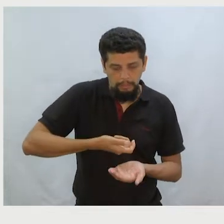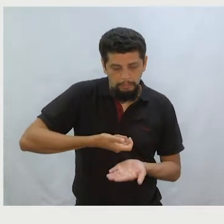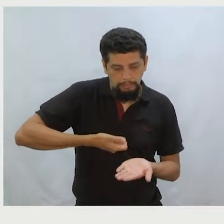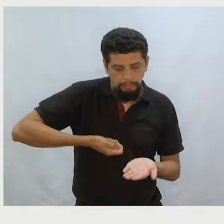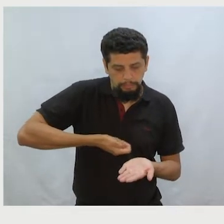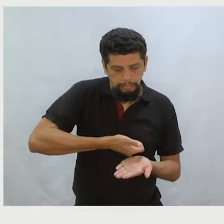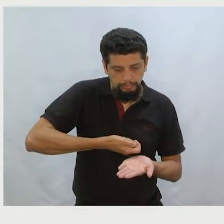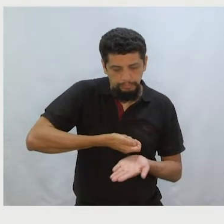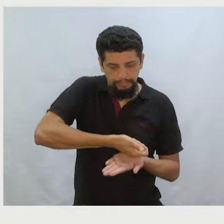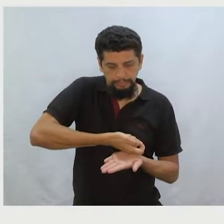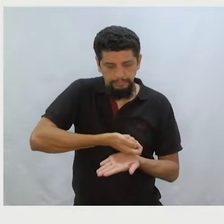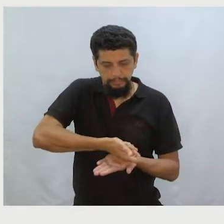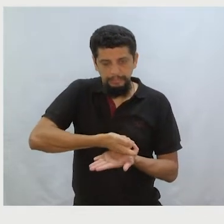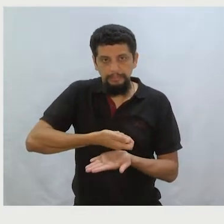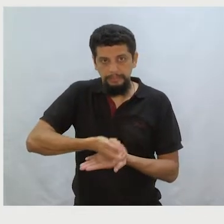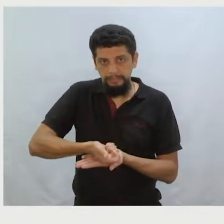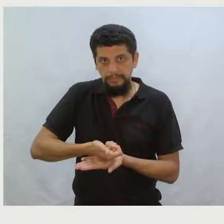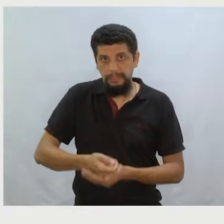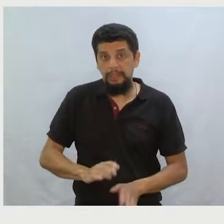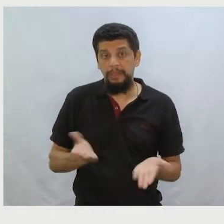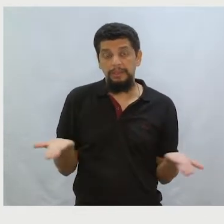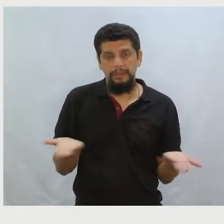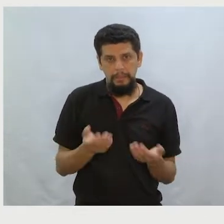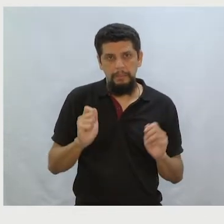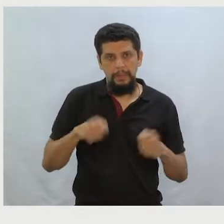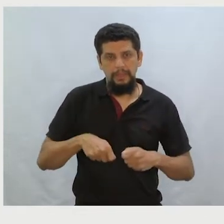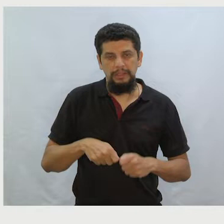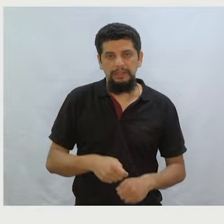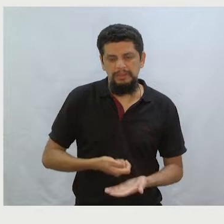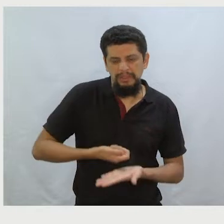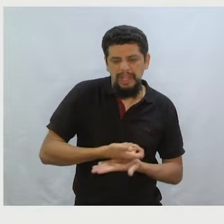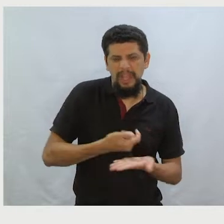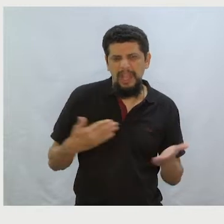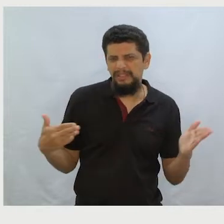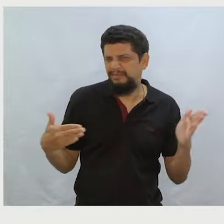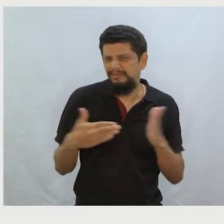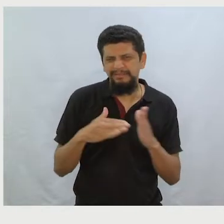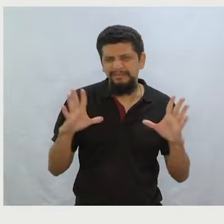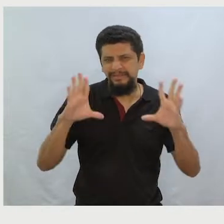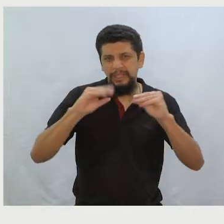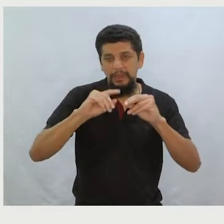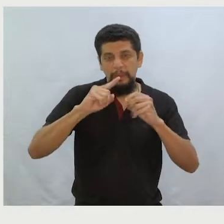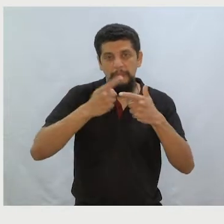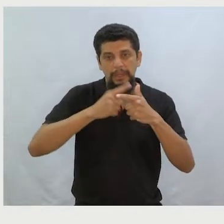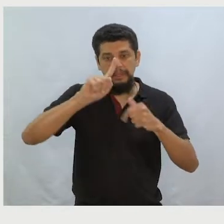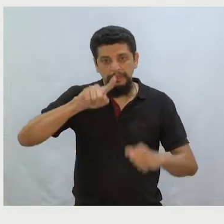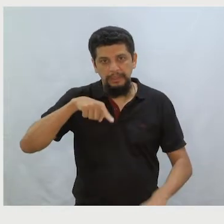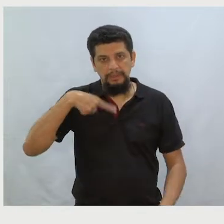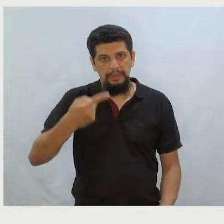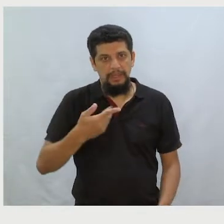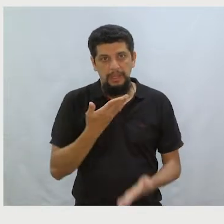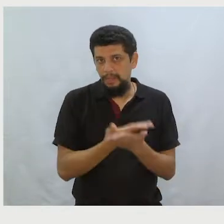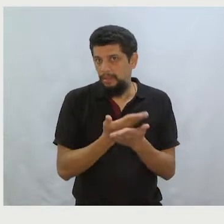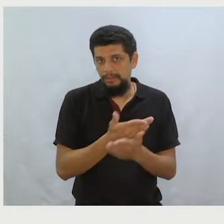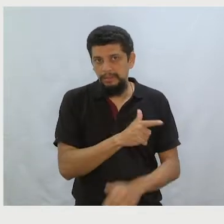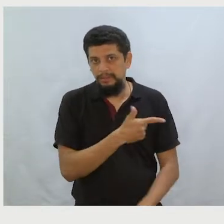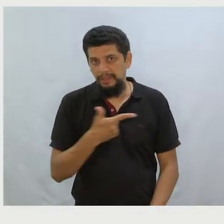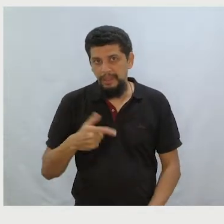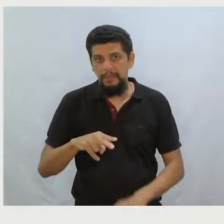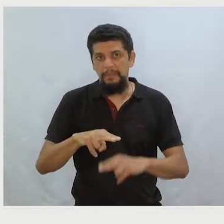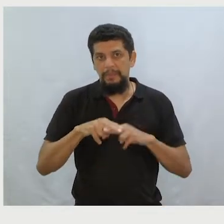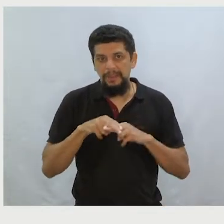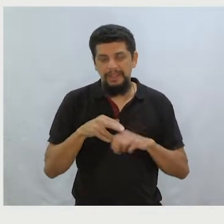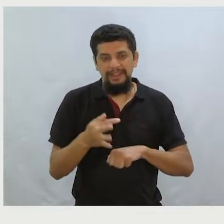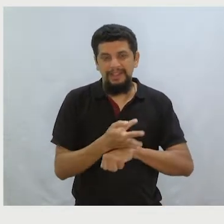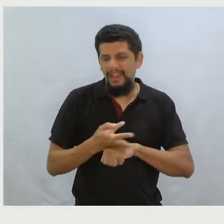botão que não dá indigestão aí a gente pode jogar até tarde porque no dia seguinte não tem aula é por